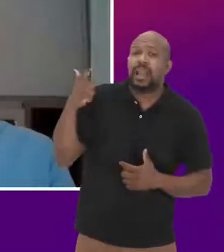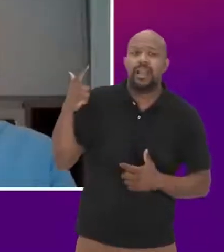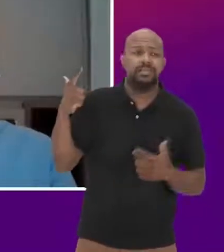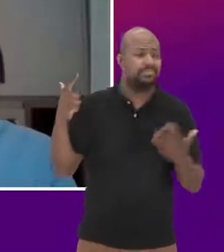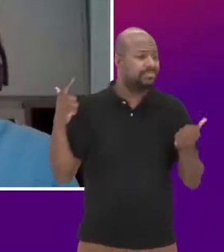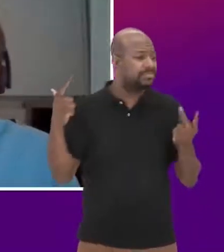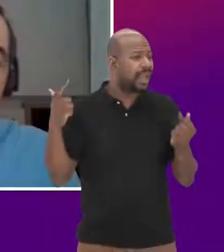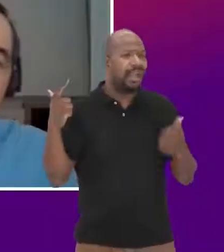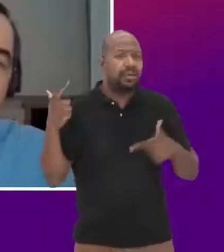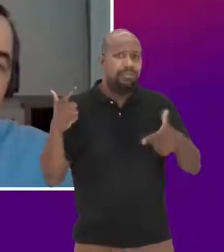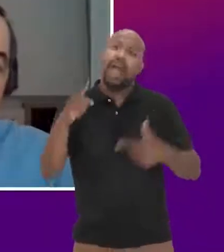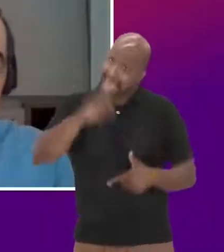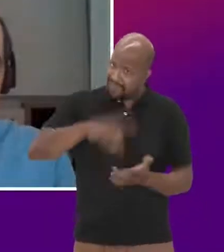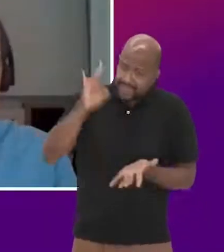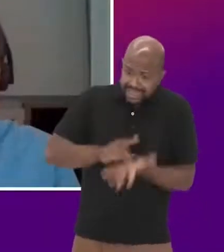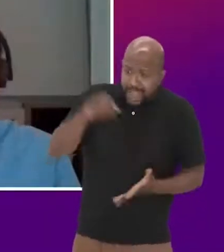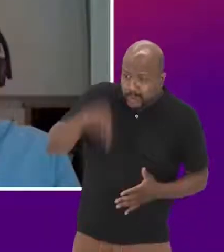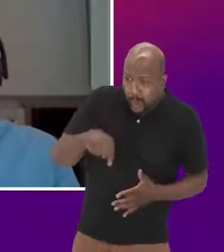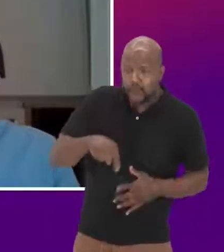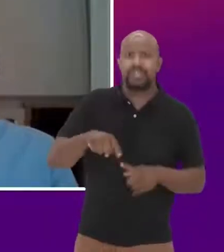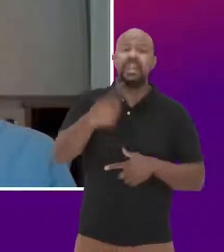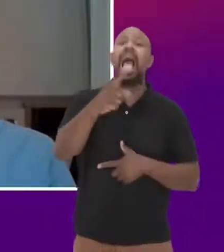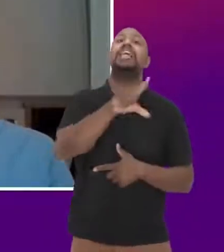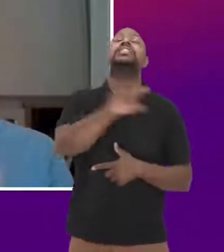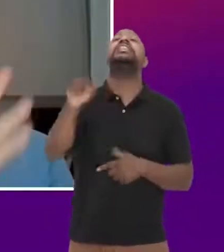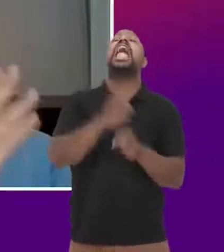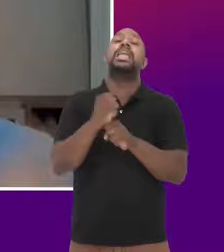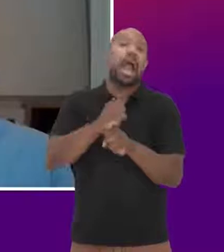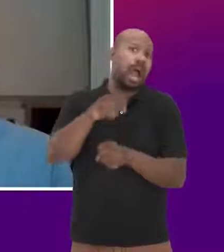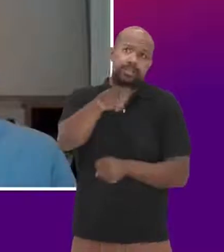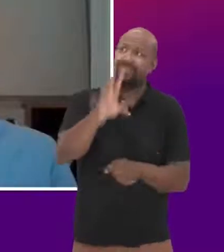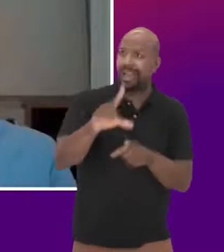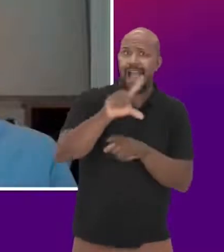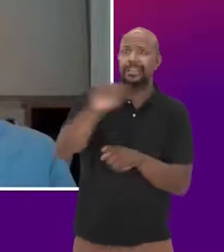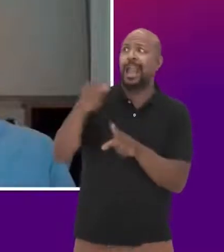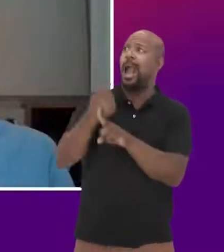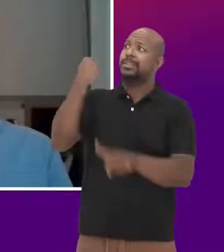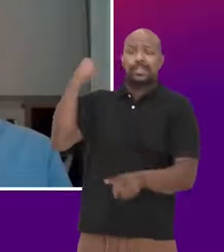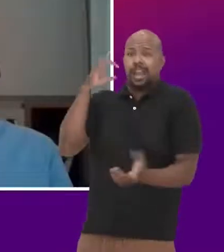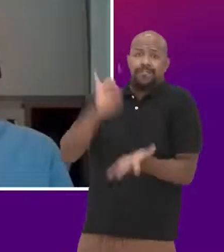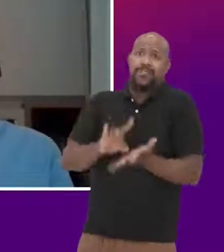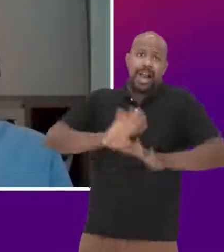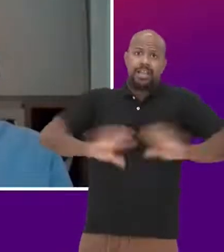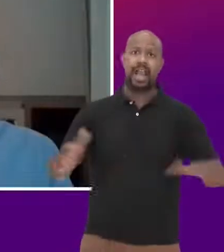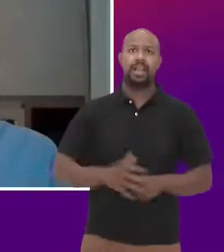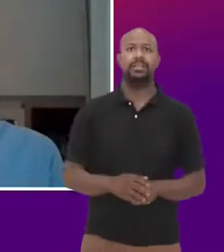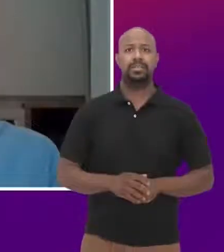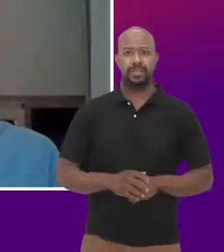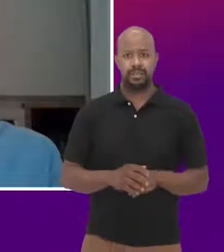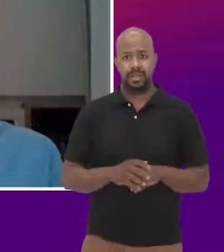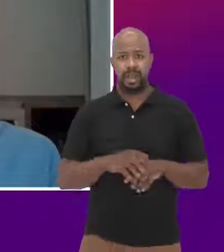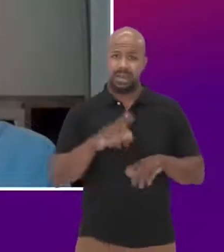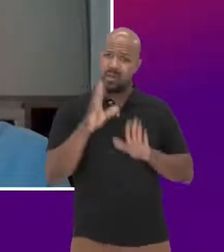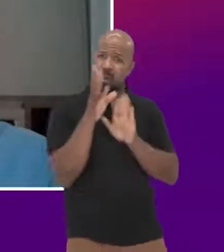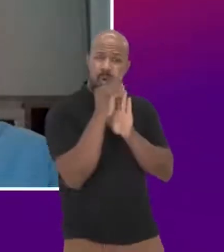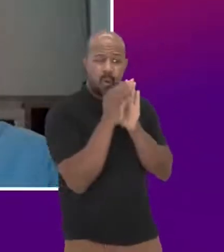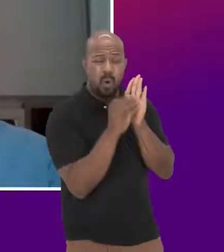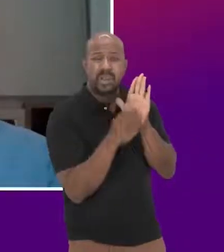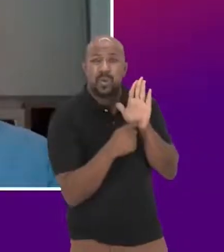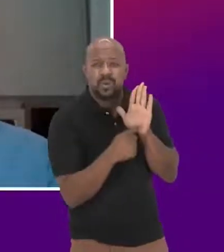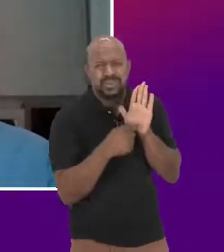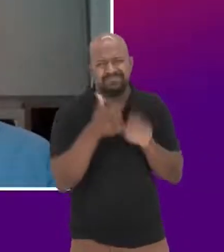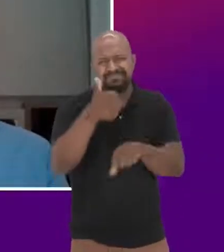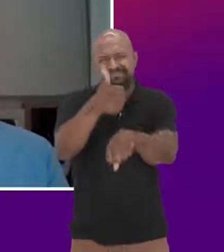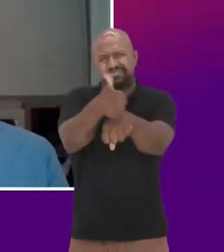Isso é fato hoje, vai ser fato daqui a 100 anos, foi fato há 100 anos atrás. O conteúdo realmente é